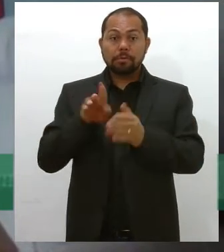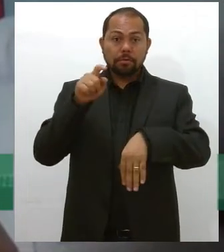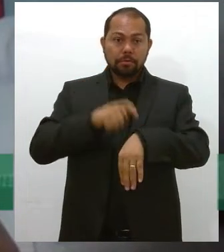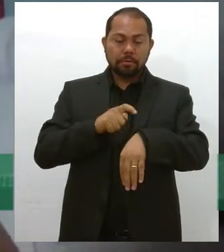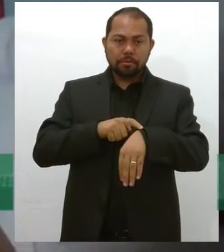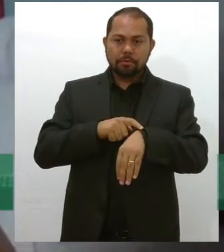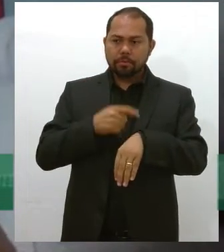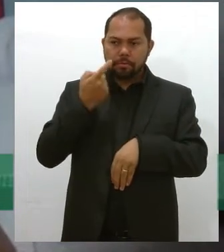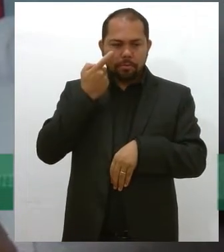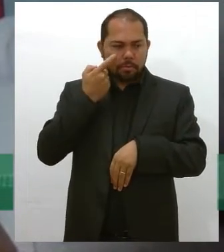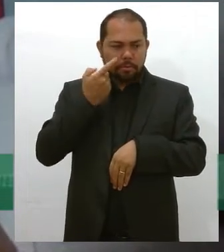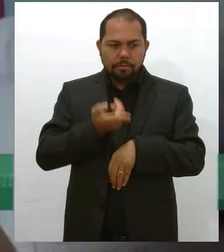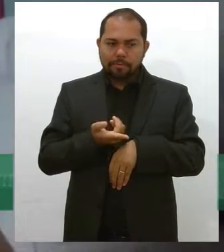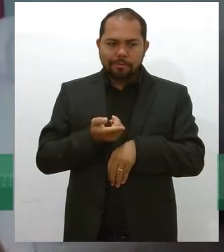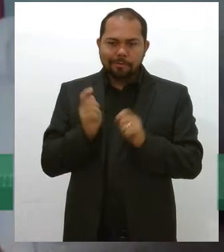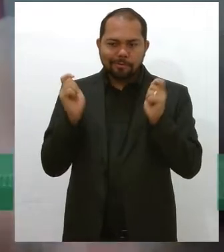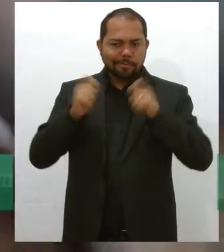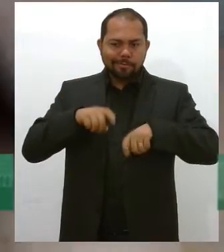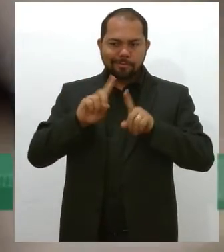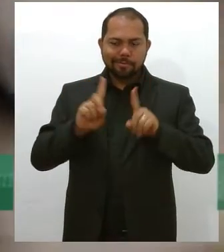possível manter-se,